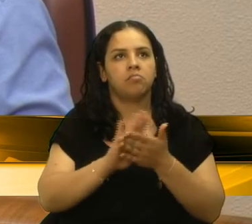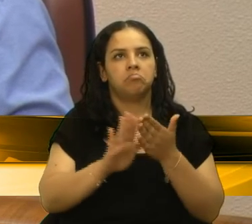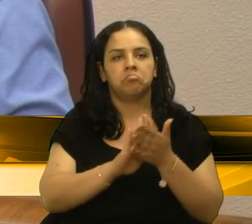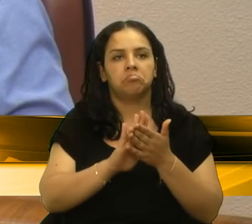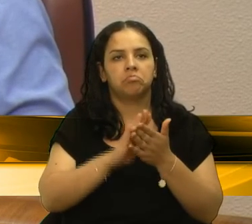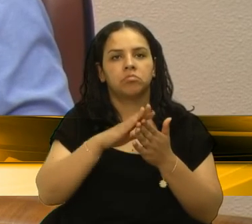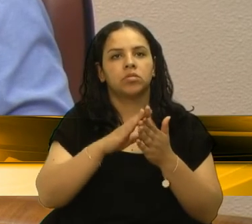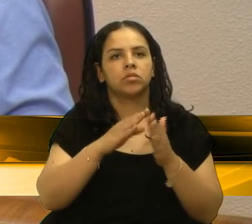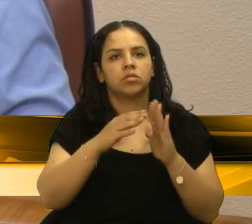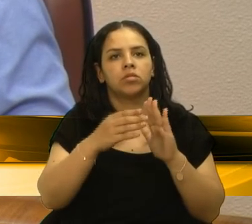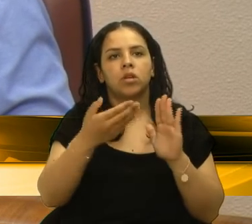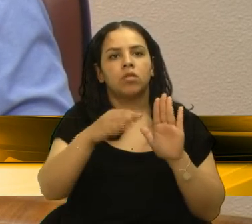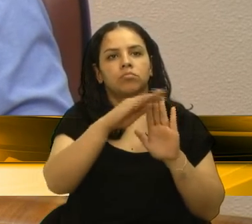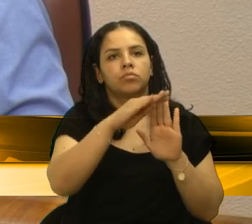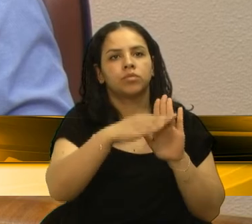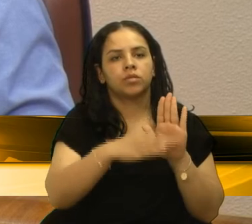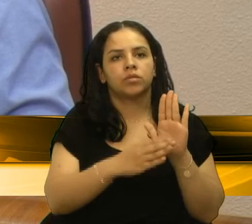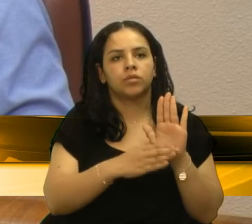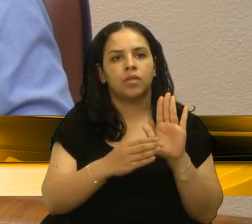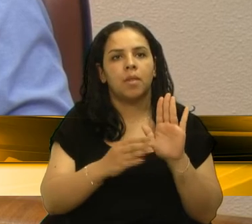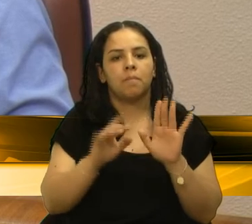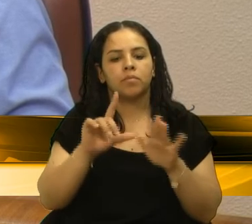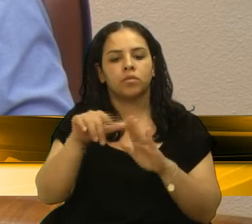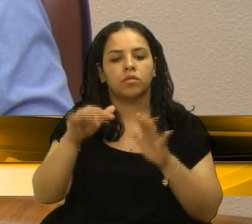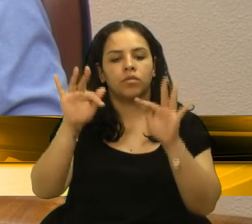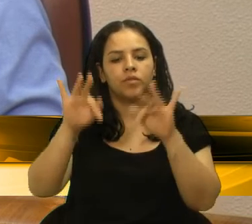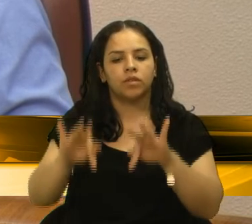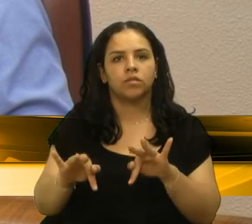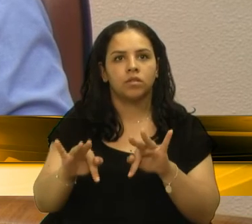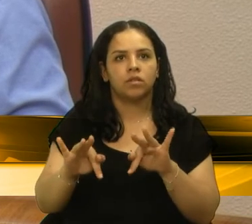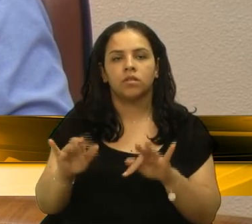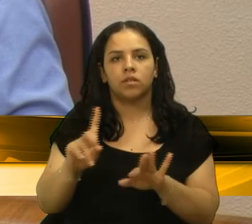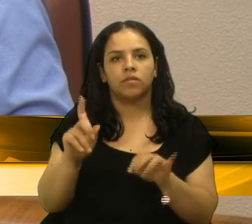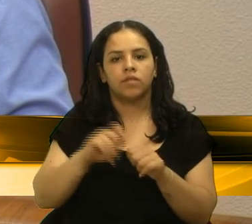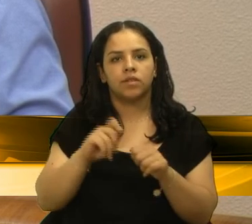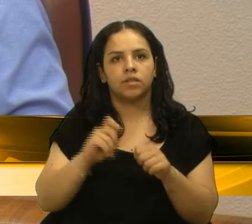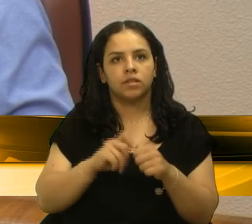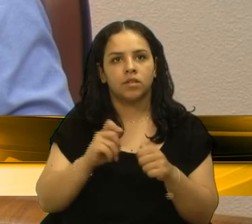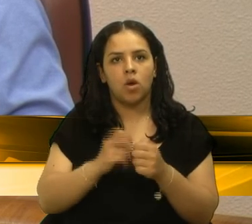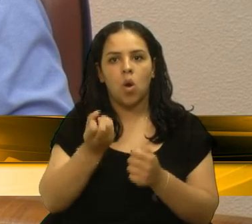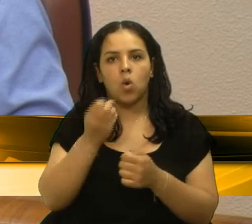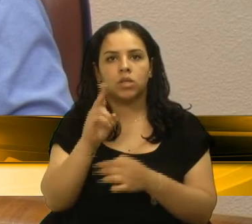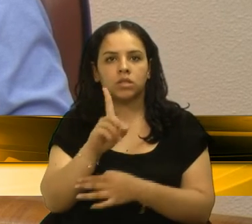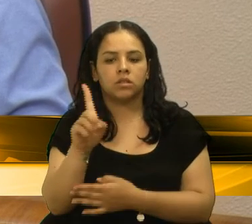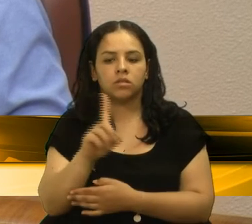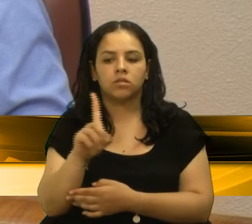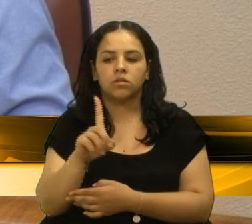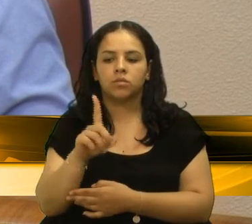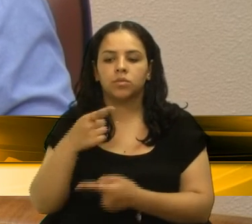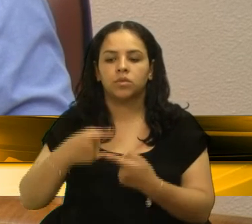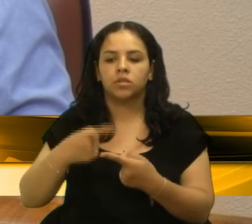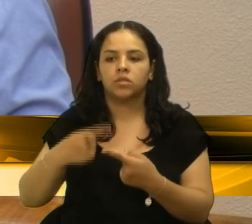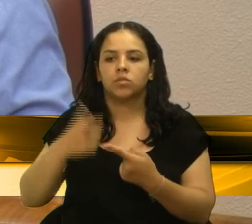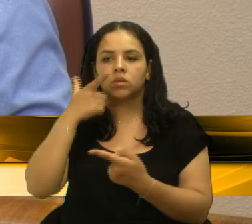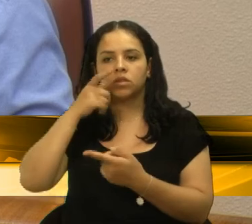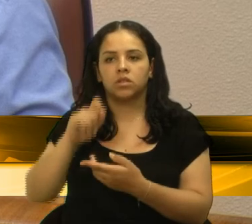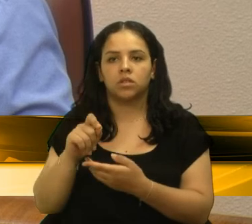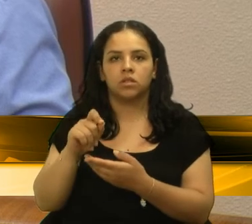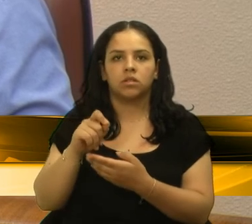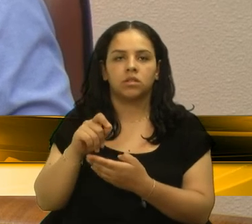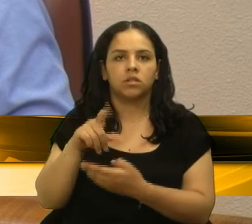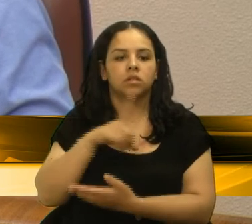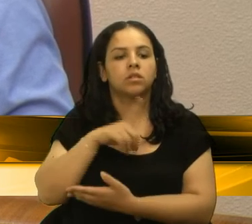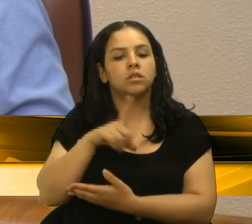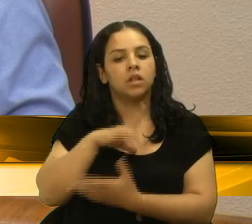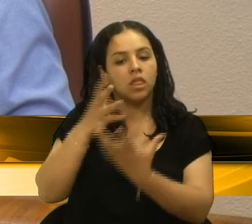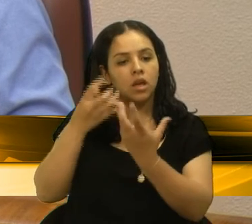das cláusulas finais diz que o município não cumprir as cláusulas do TAC ou não justificar o seu não cumprimento, e essa justificativa tem que ser